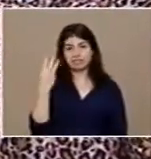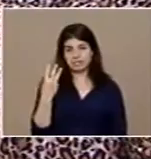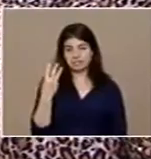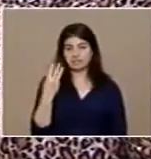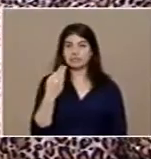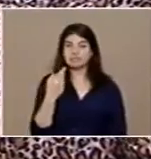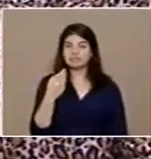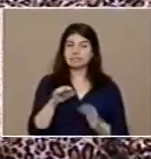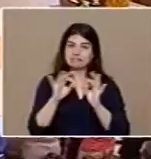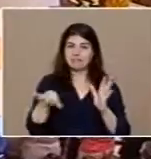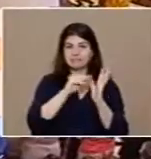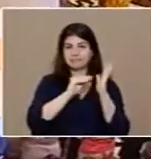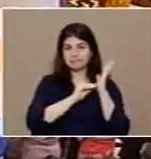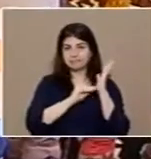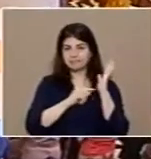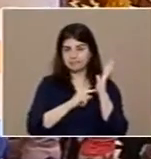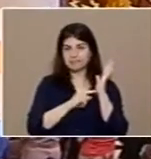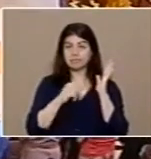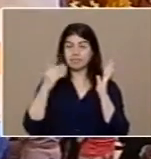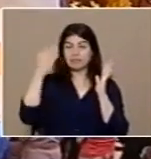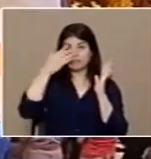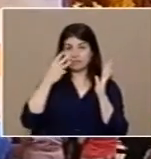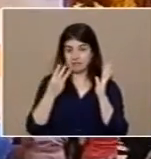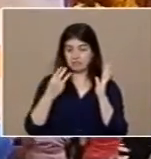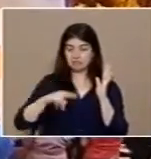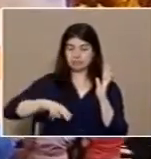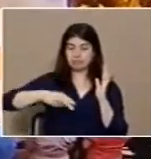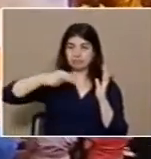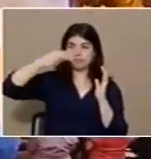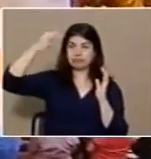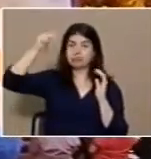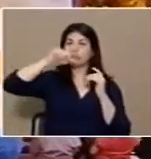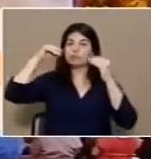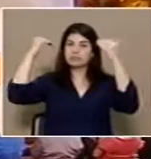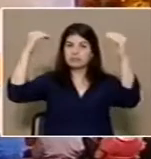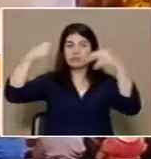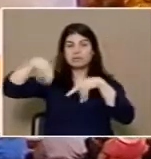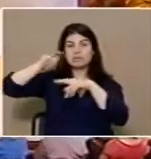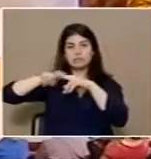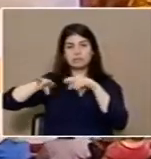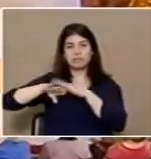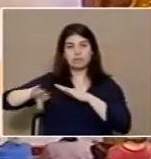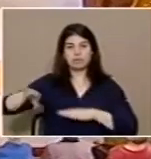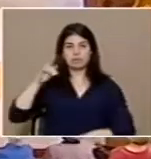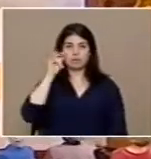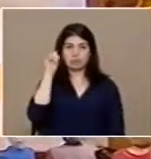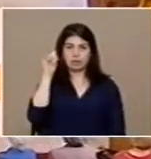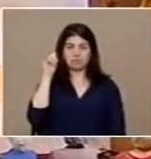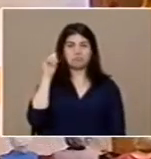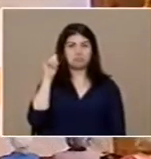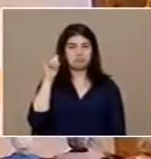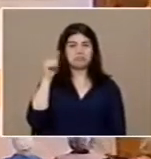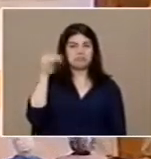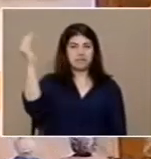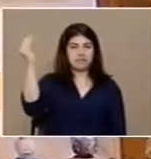as escrituras e aos céus Onde está sentado à direita do pai de novo há de vir